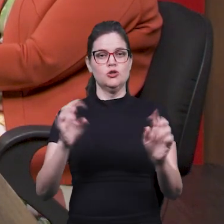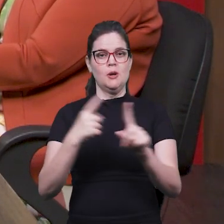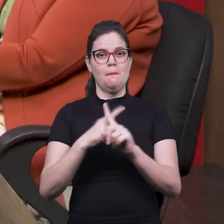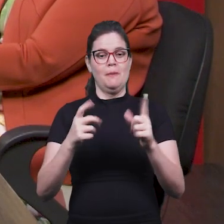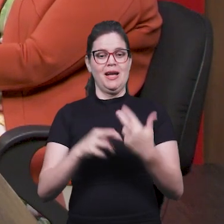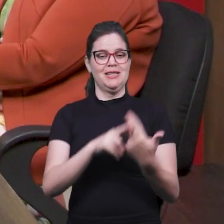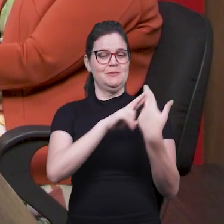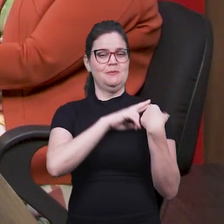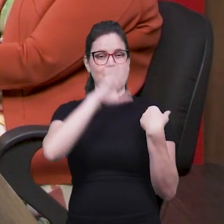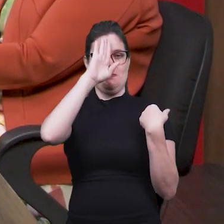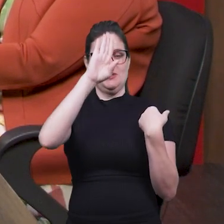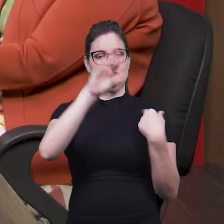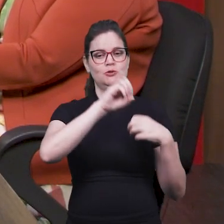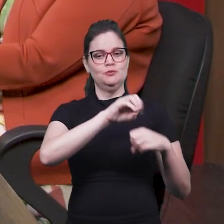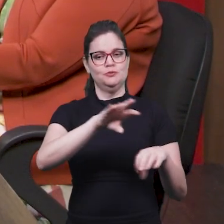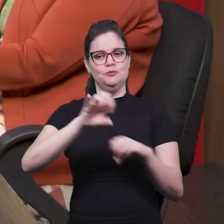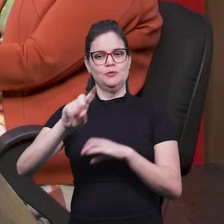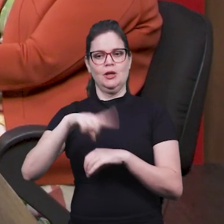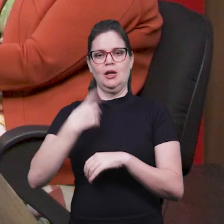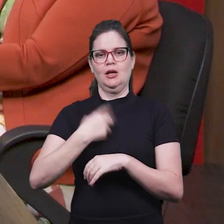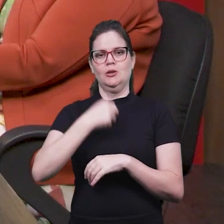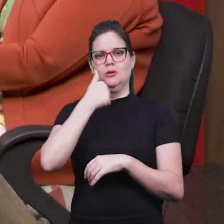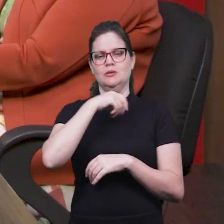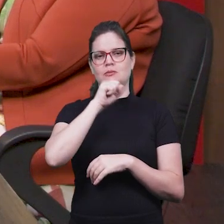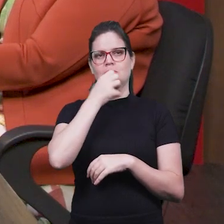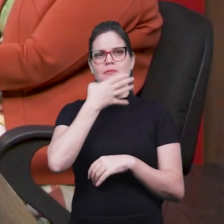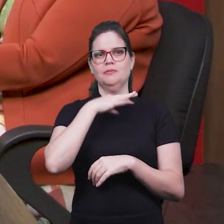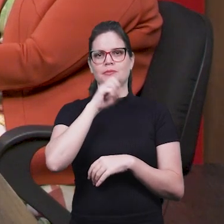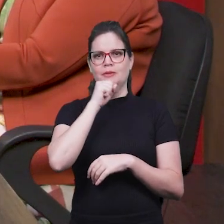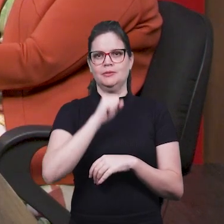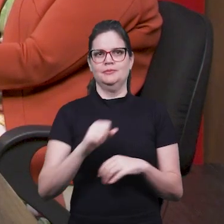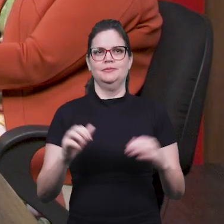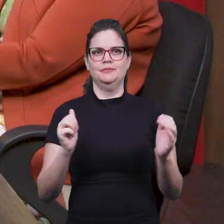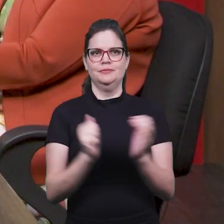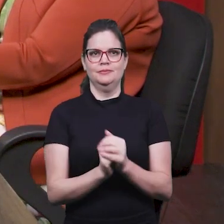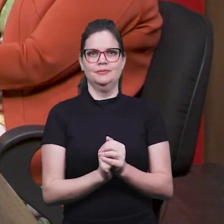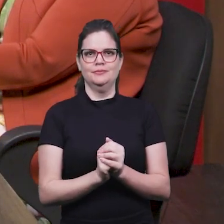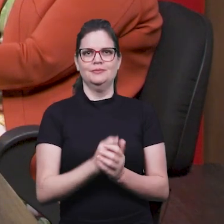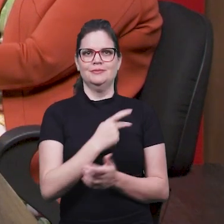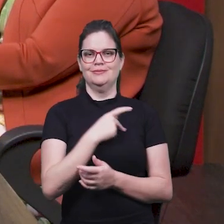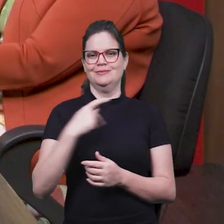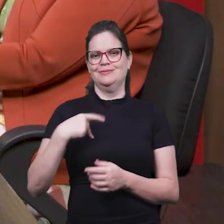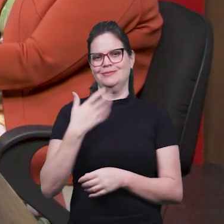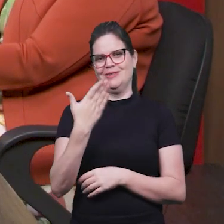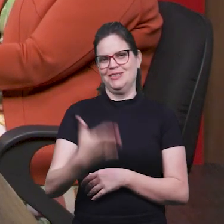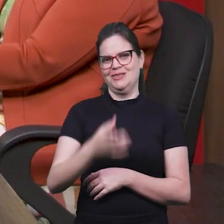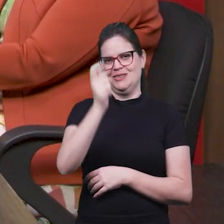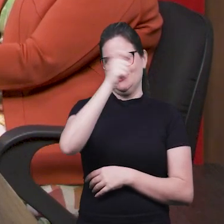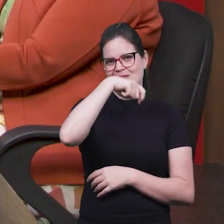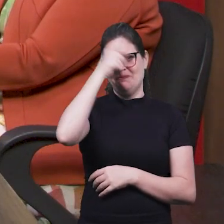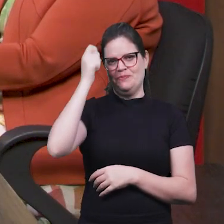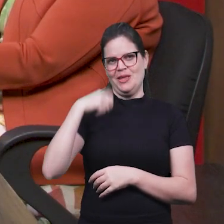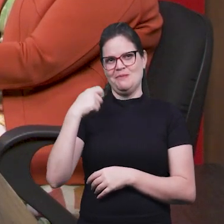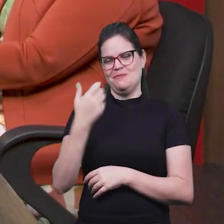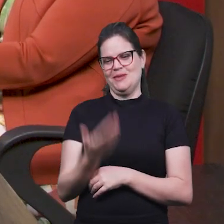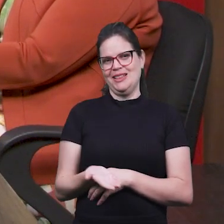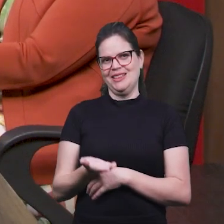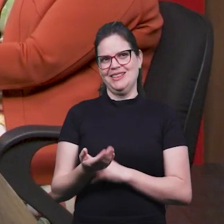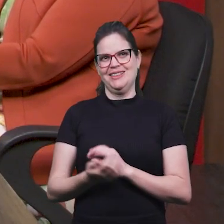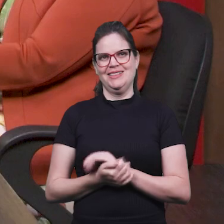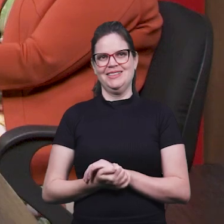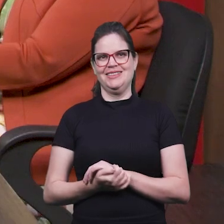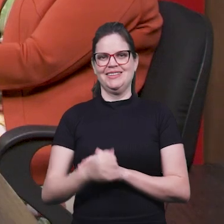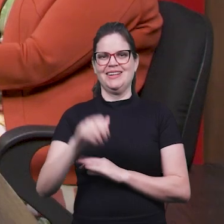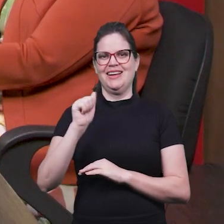responsabilidade é primeiramente dos pais. Querido pastor Amadeu Loureiro Lopes,